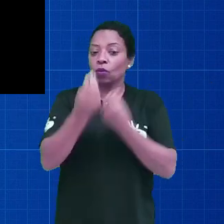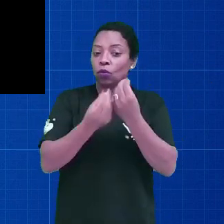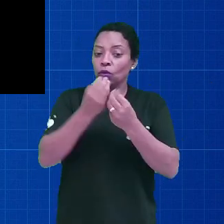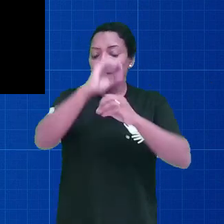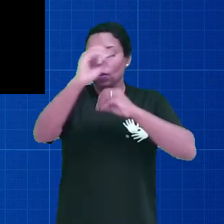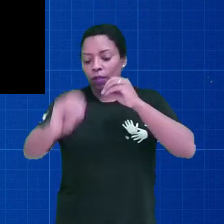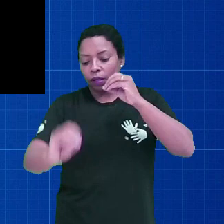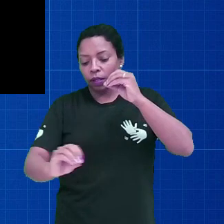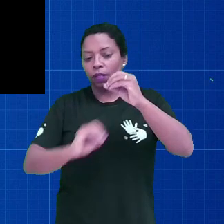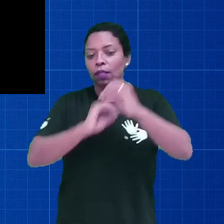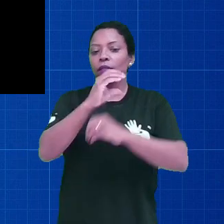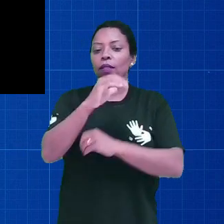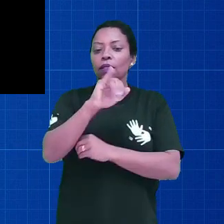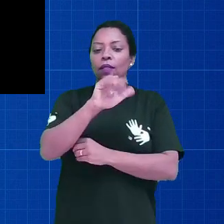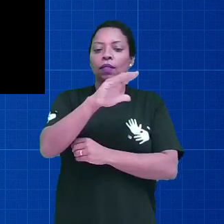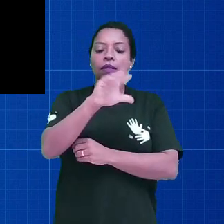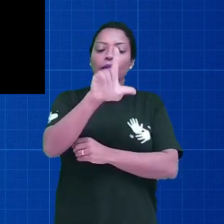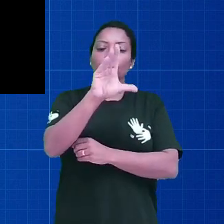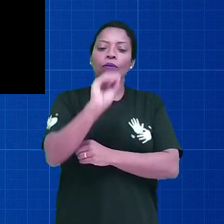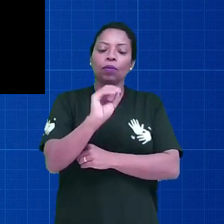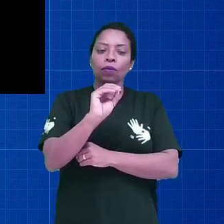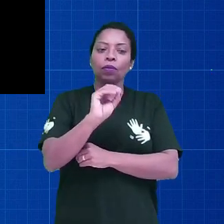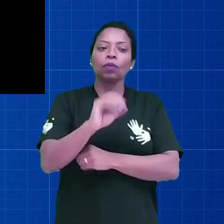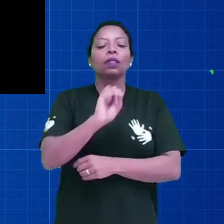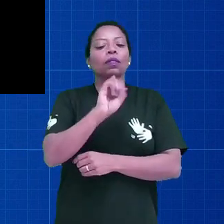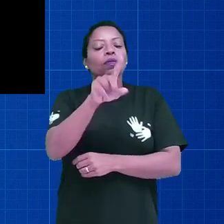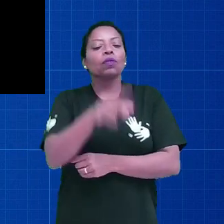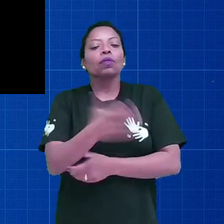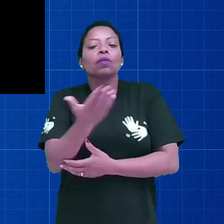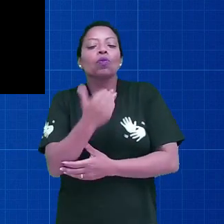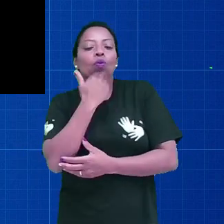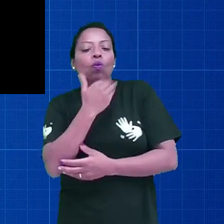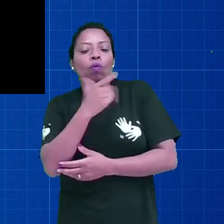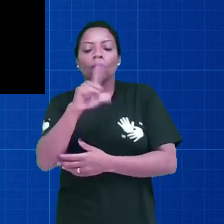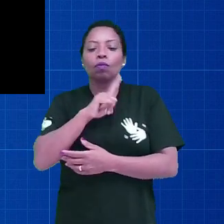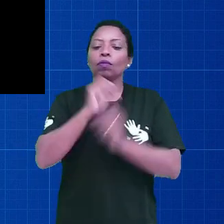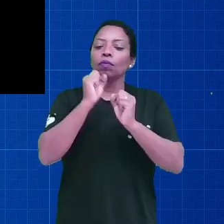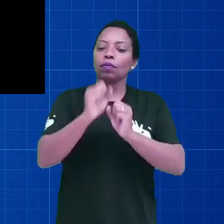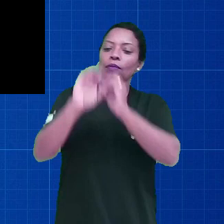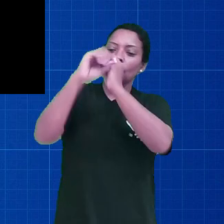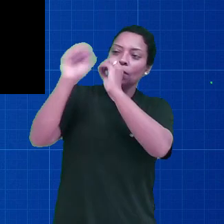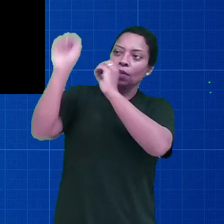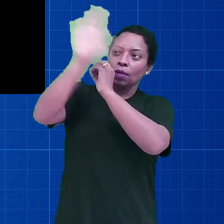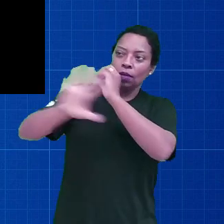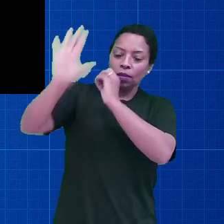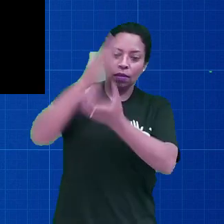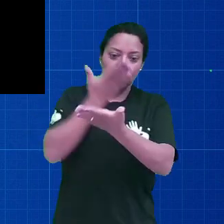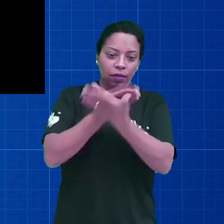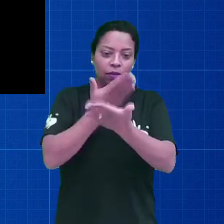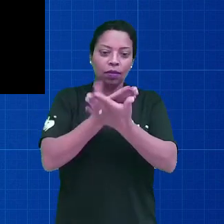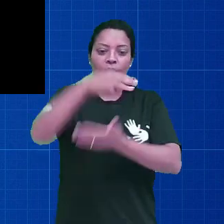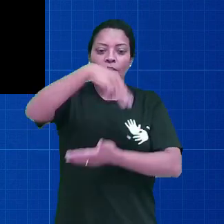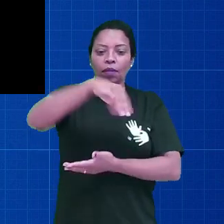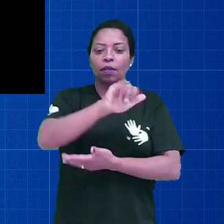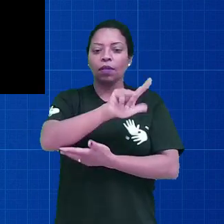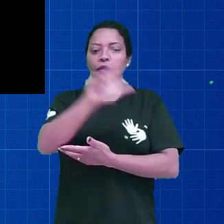causas astronômicas, procurem os ciclos de Milankovitch. Vocês vão saber um pouquinho mais a respeito disso.